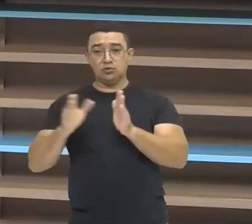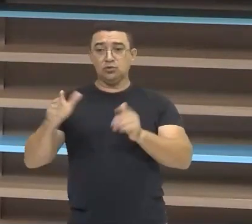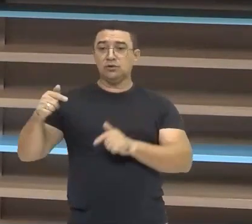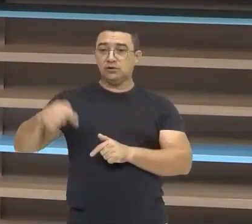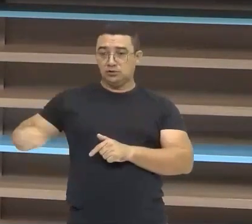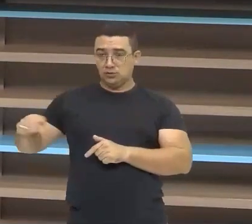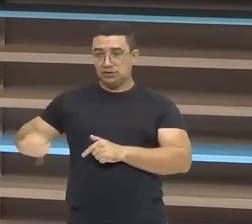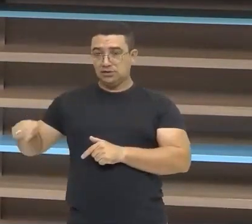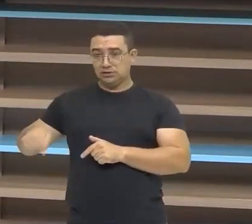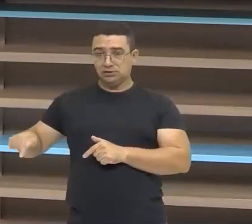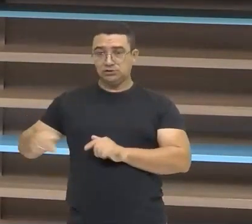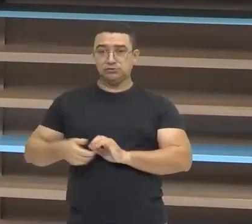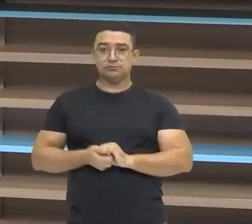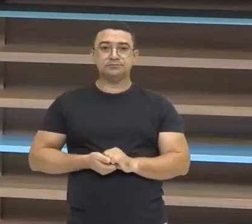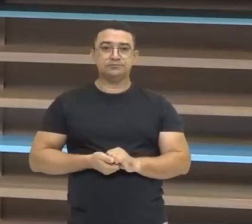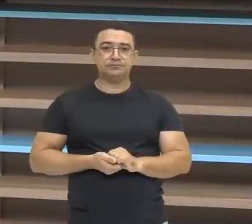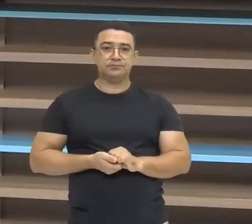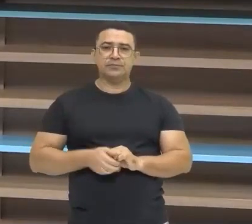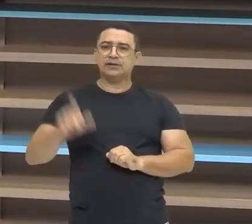do quinhentismo